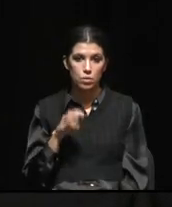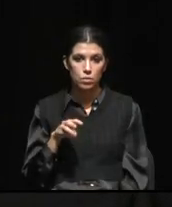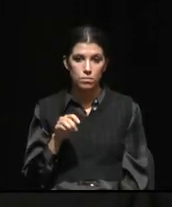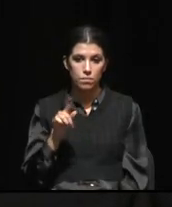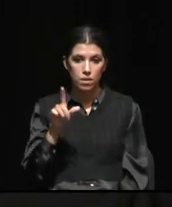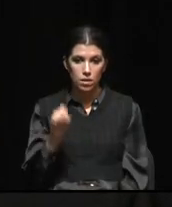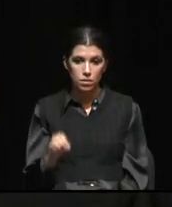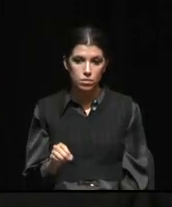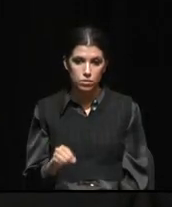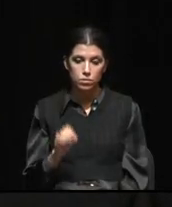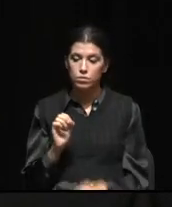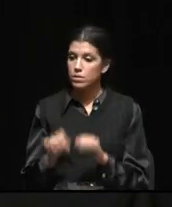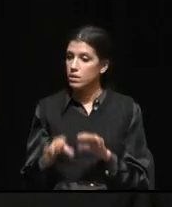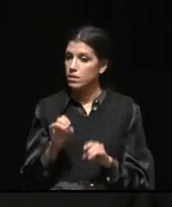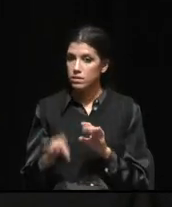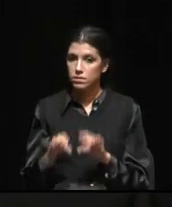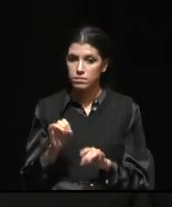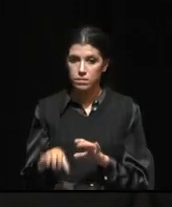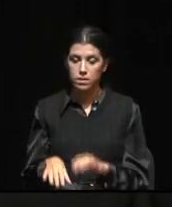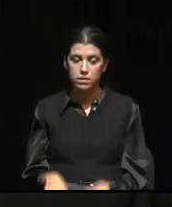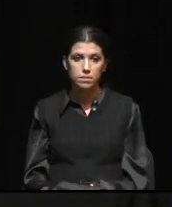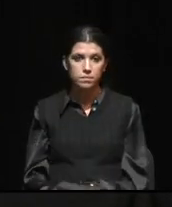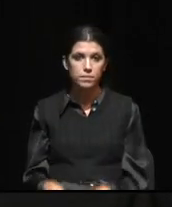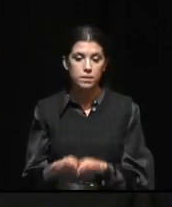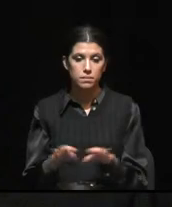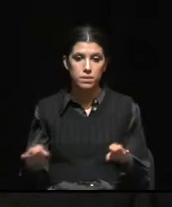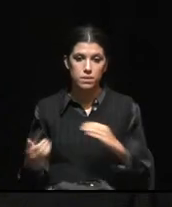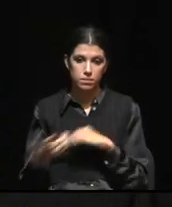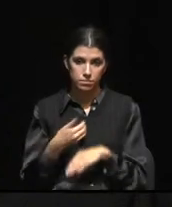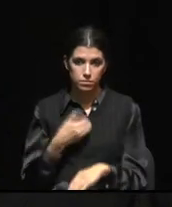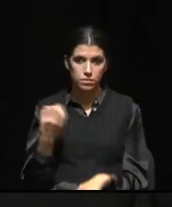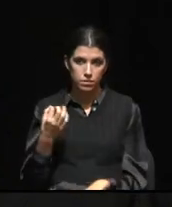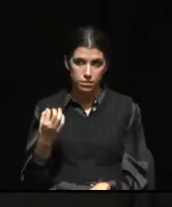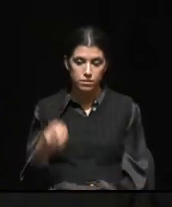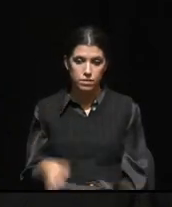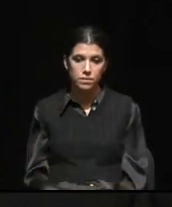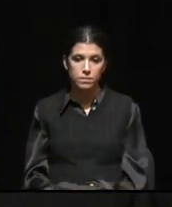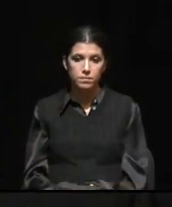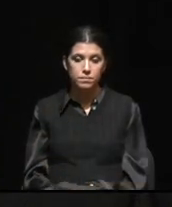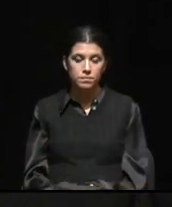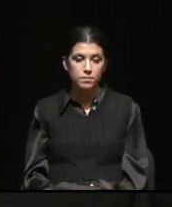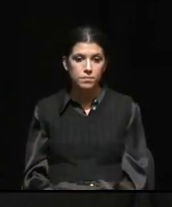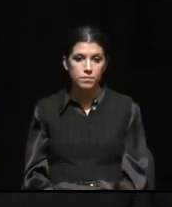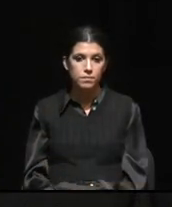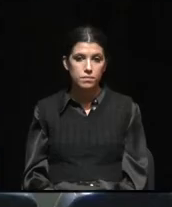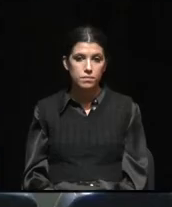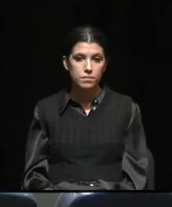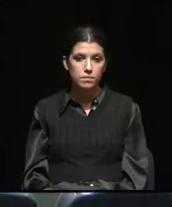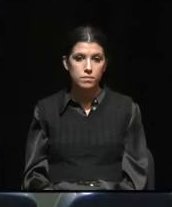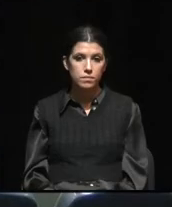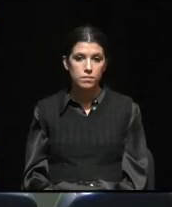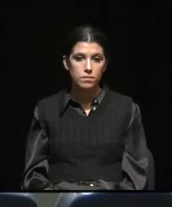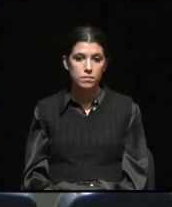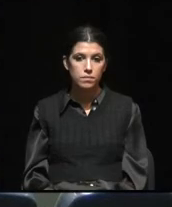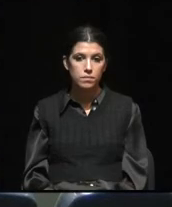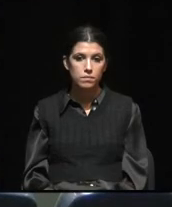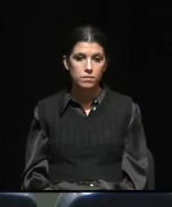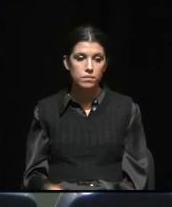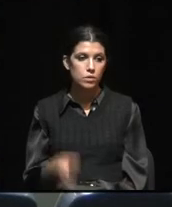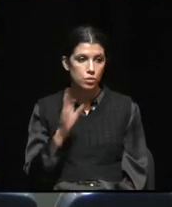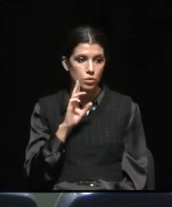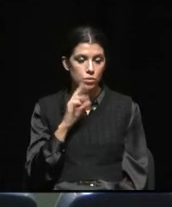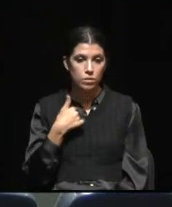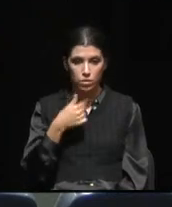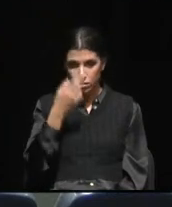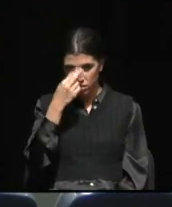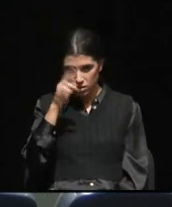Gonçalves se passa sim interpelação à mesa pode passar a palavra peço desculpa que nós